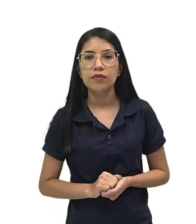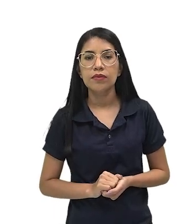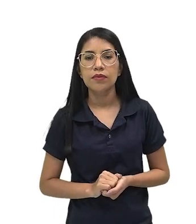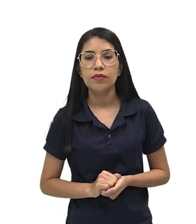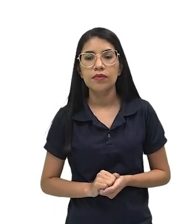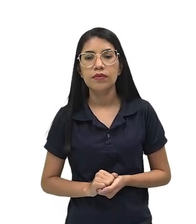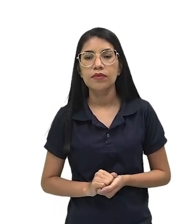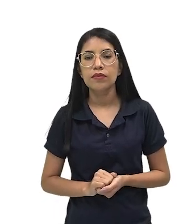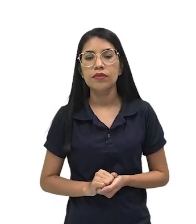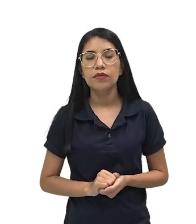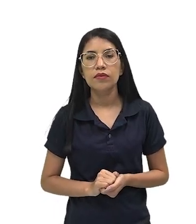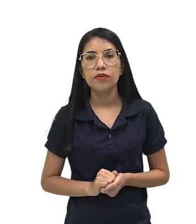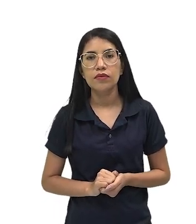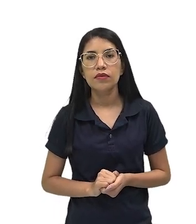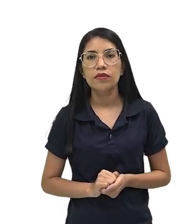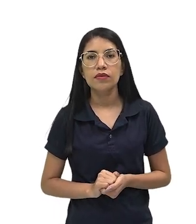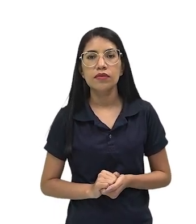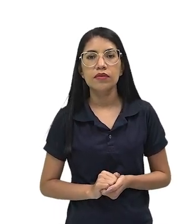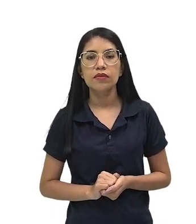Beleza?